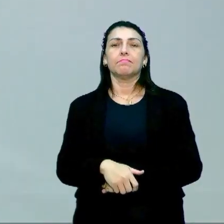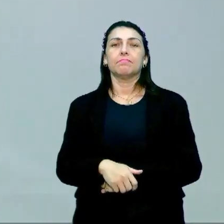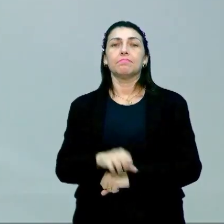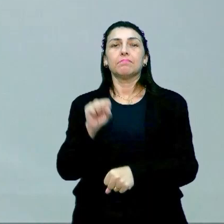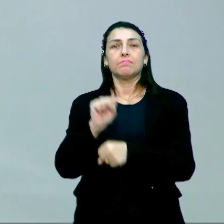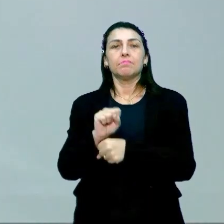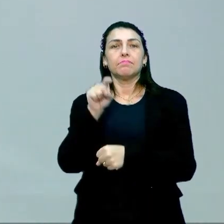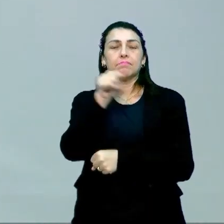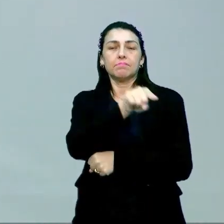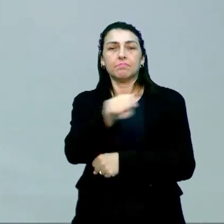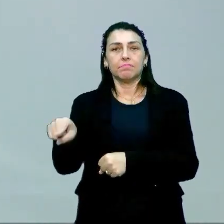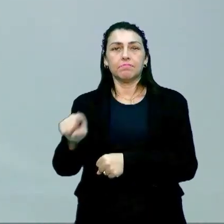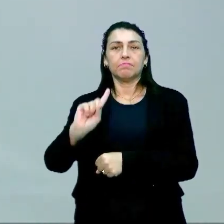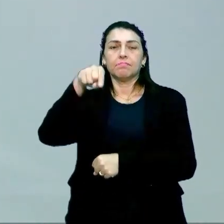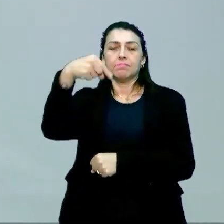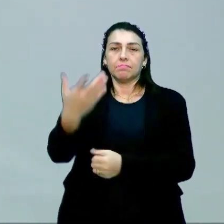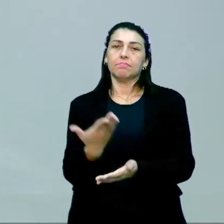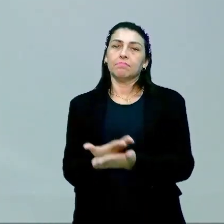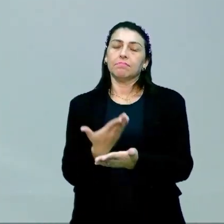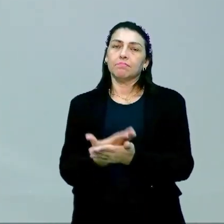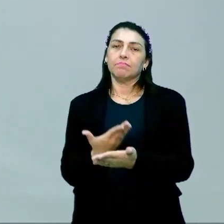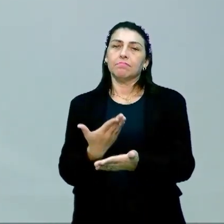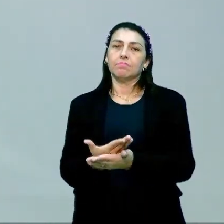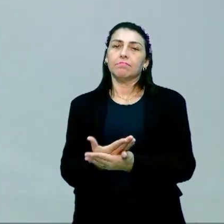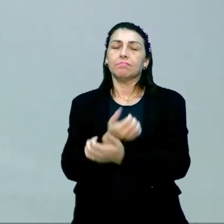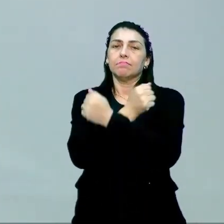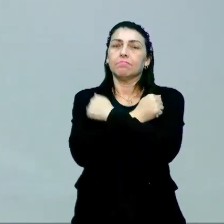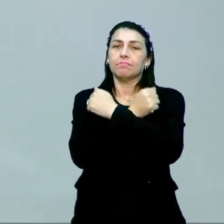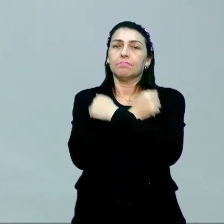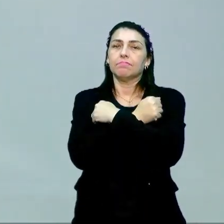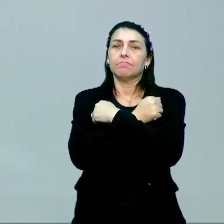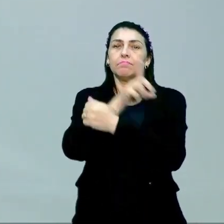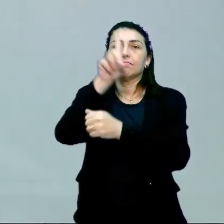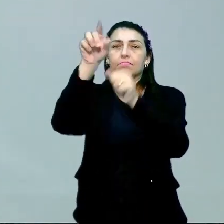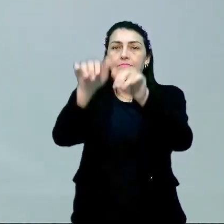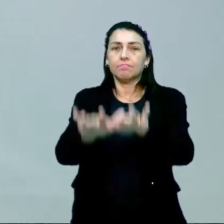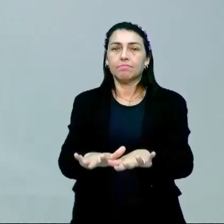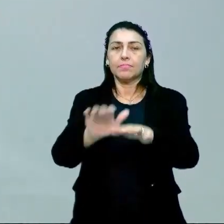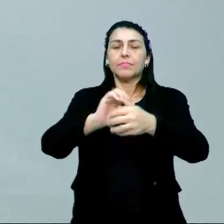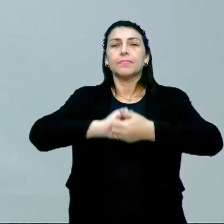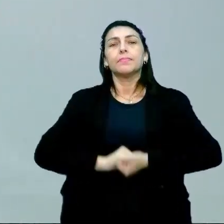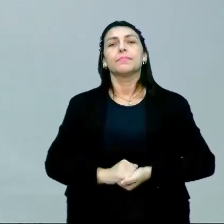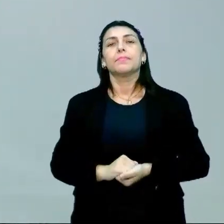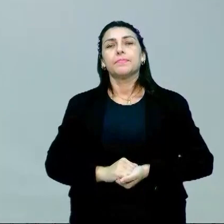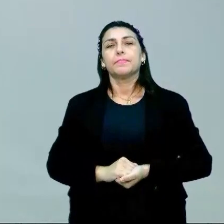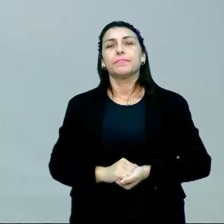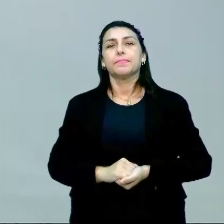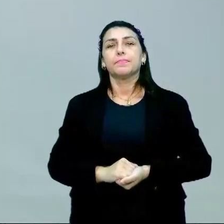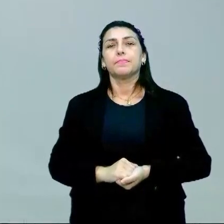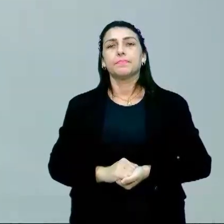eu aguardo vocês na próxima aula. Um abraço, fiquem com Deus.